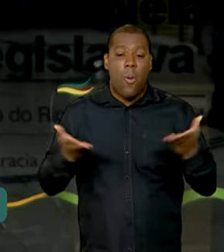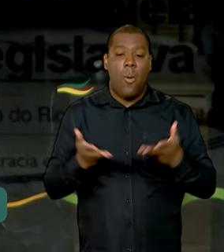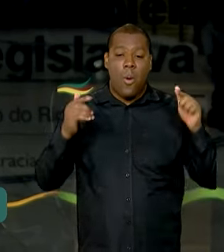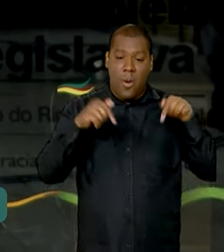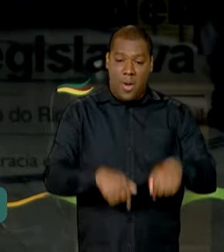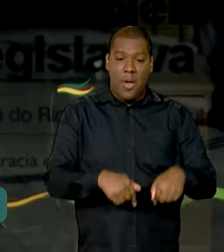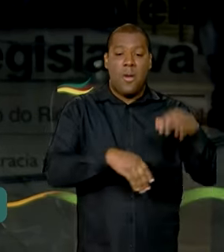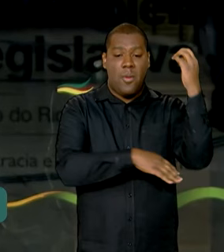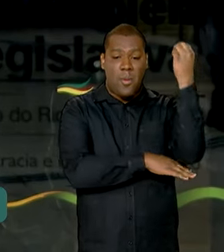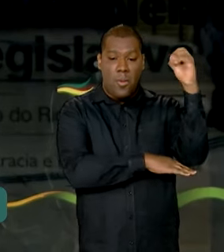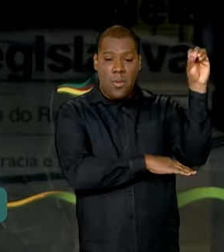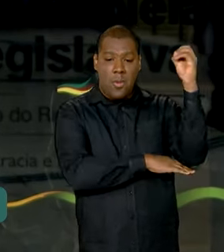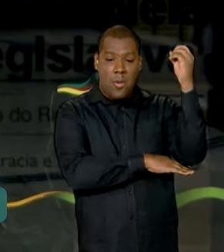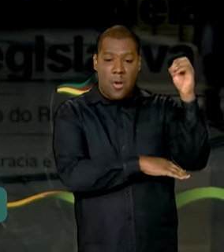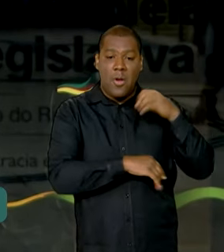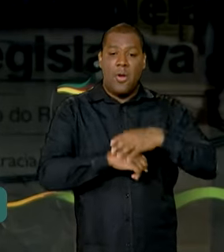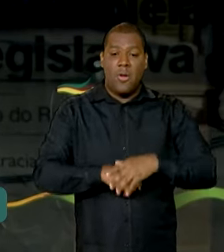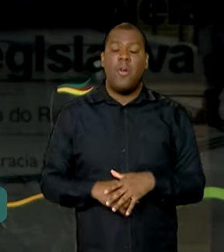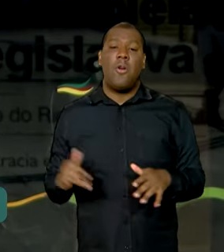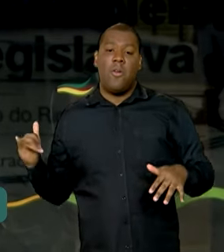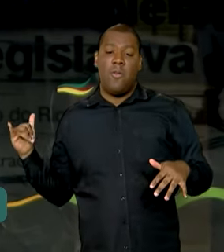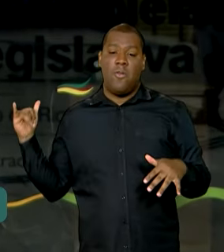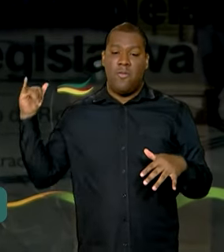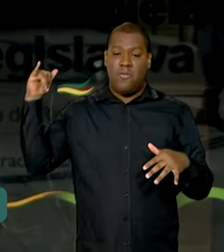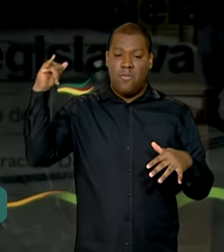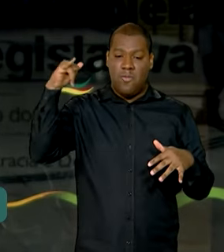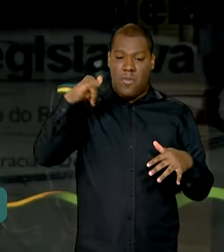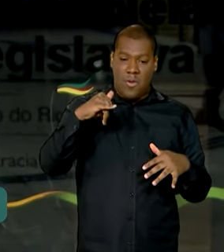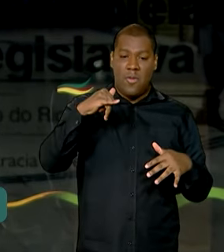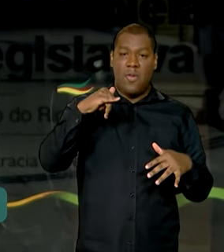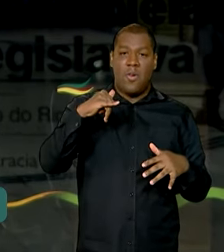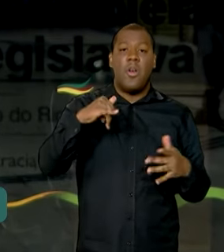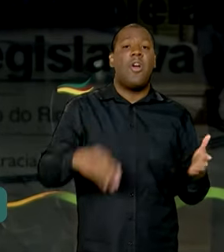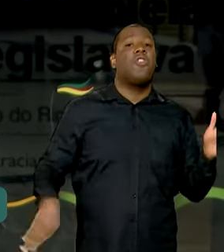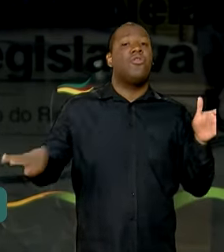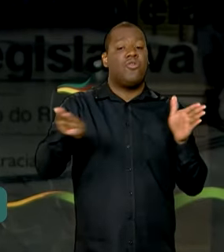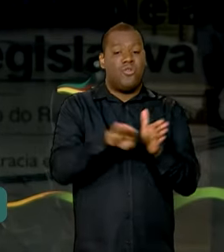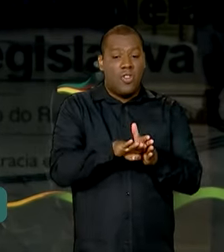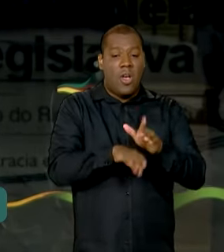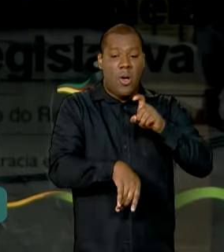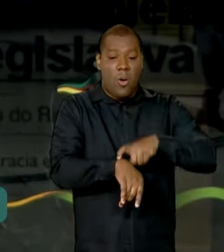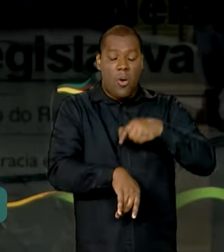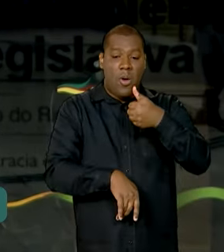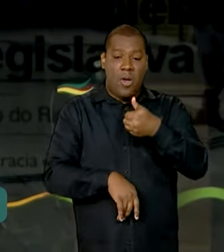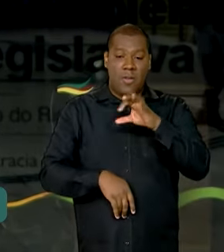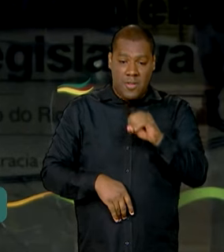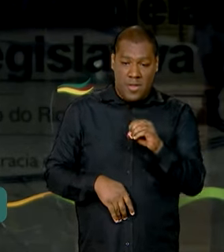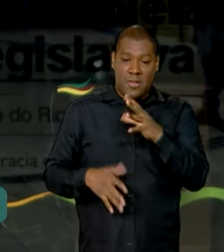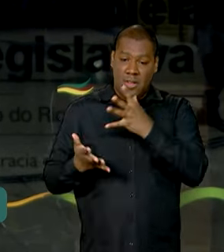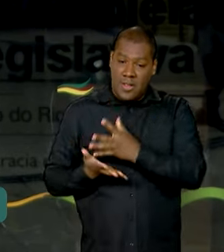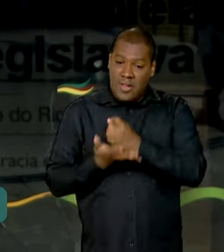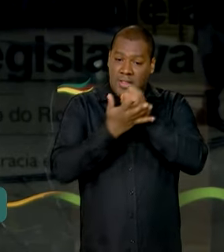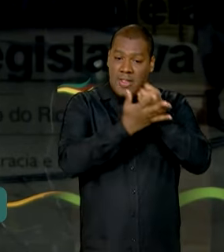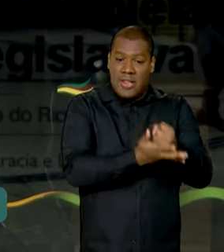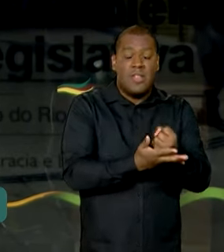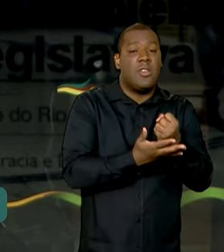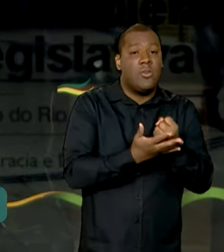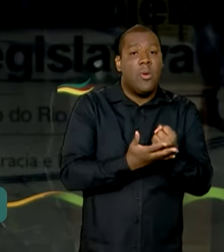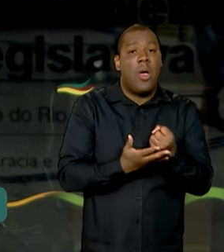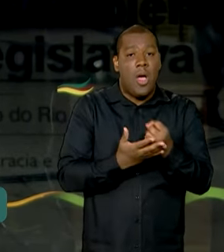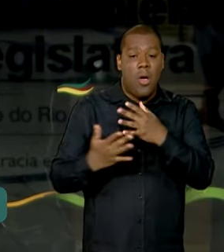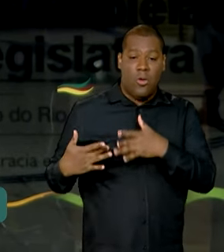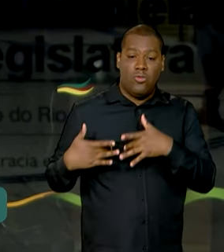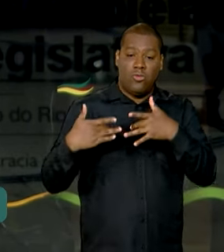em Porto Alegre uma aeronave vindo de Brasília às 10 horas, com suprimentos, né, dessa campanha